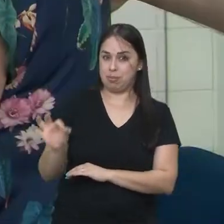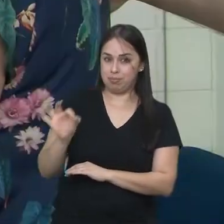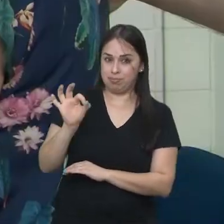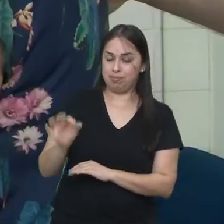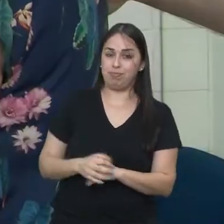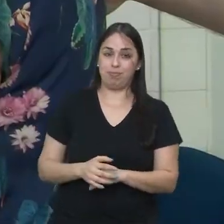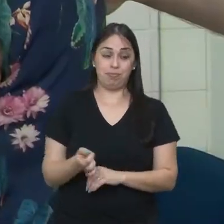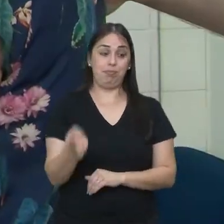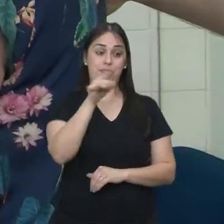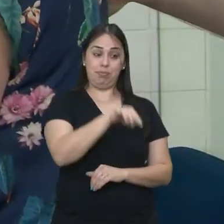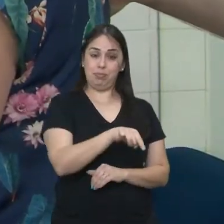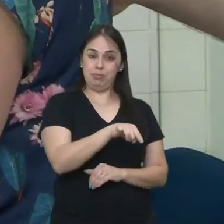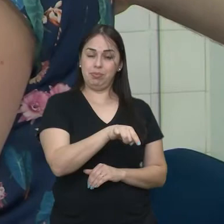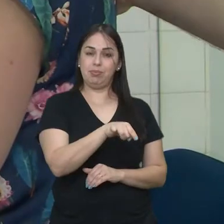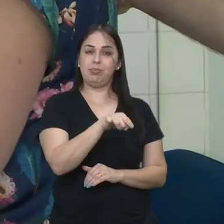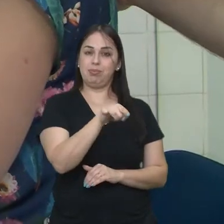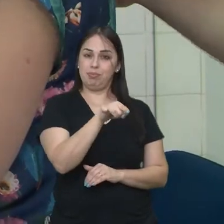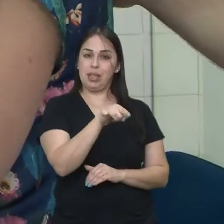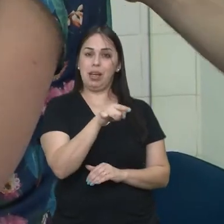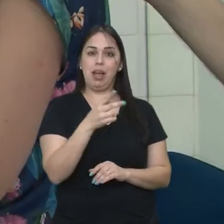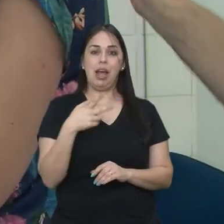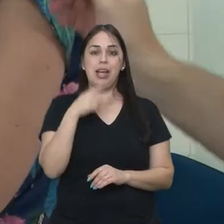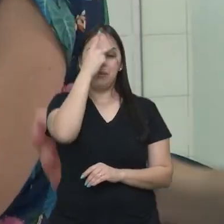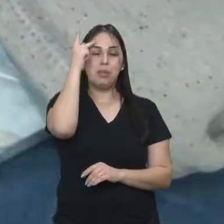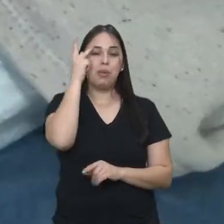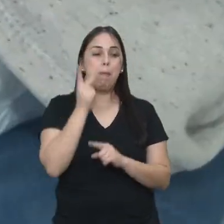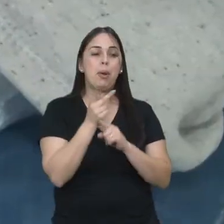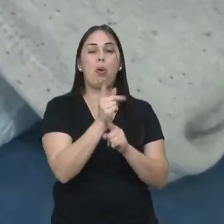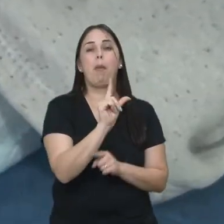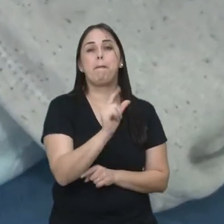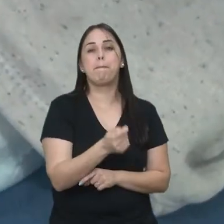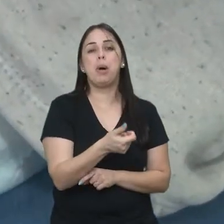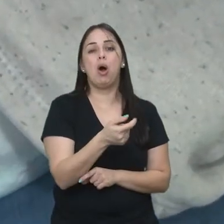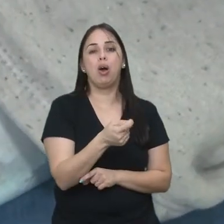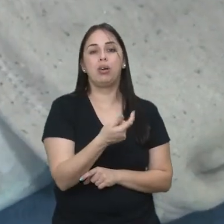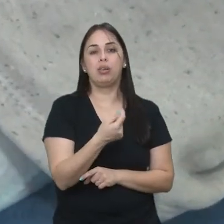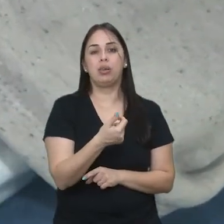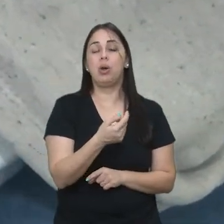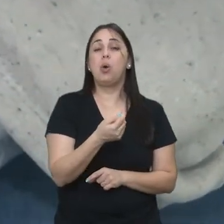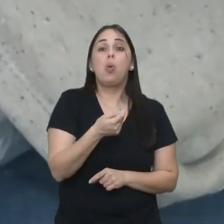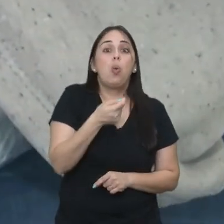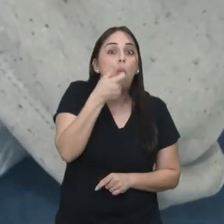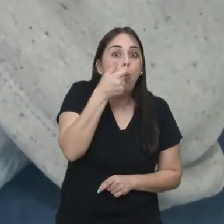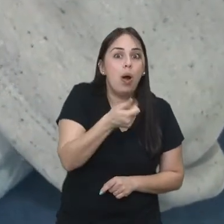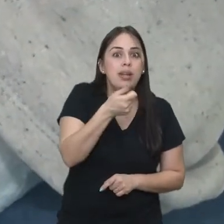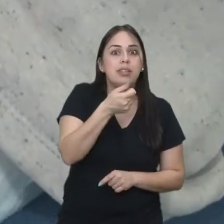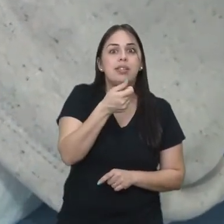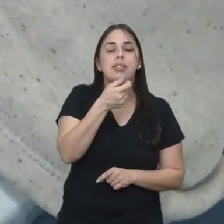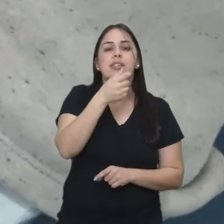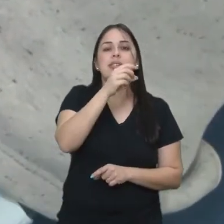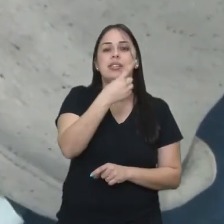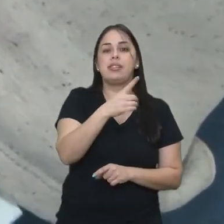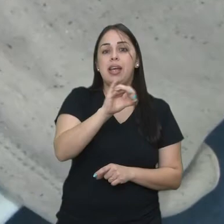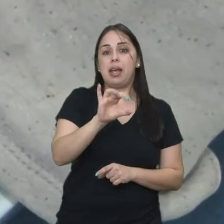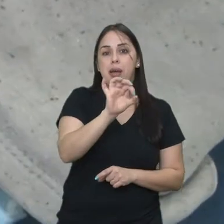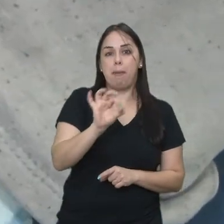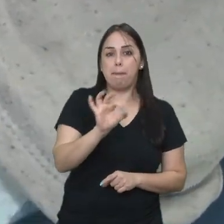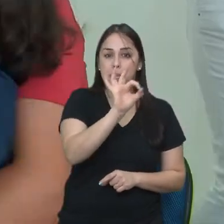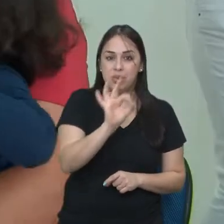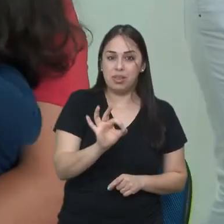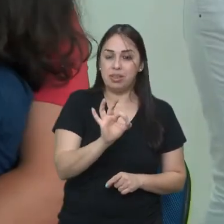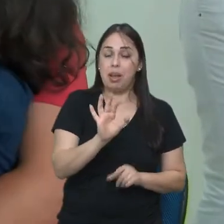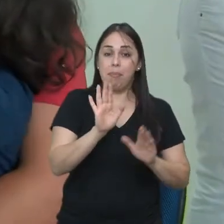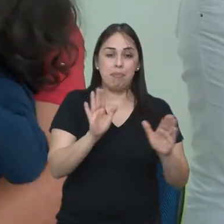96,56%. A tríplice viral foi a que teve menor procura, alcançando quase 100% do público-alvo em